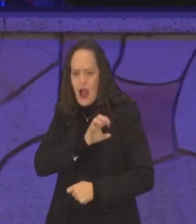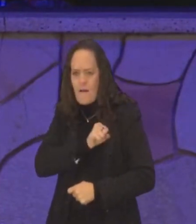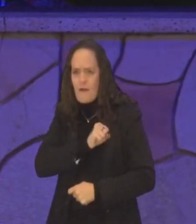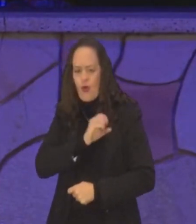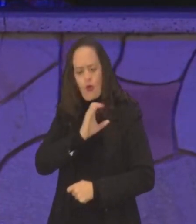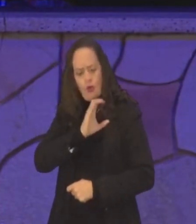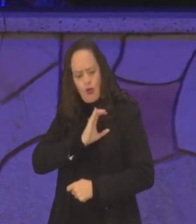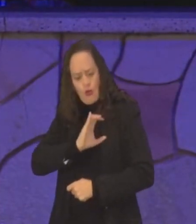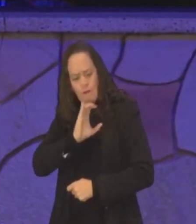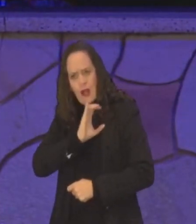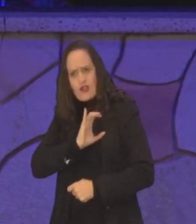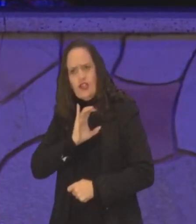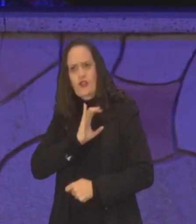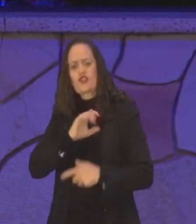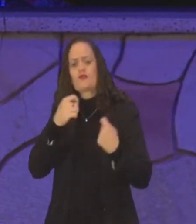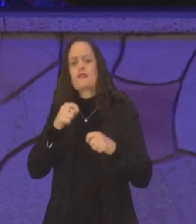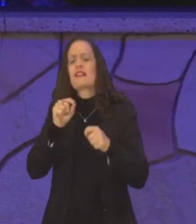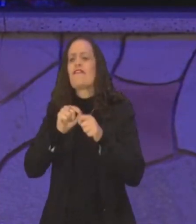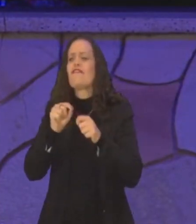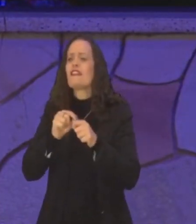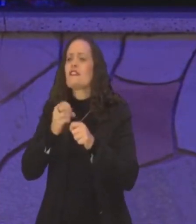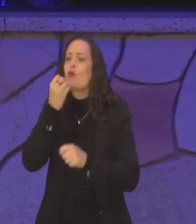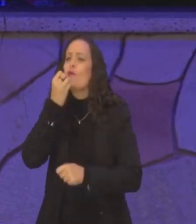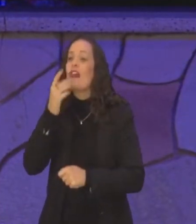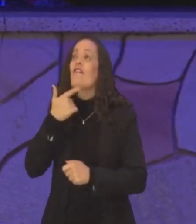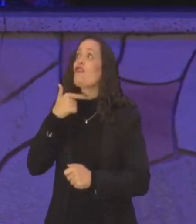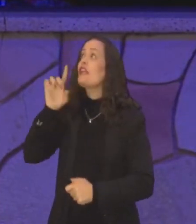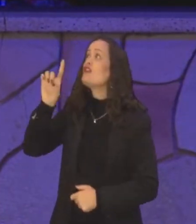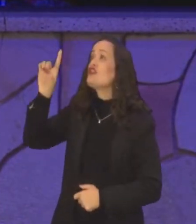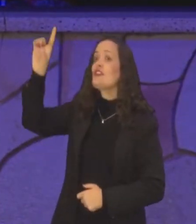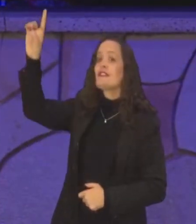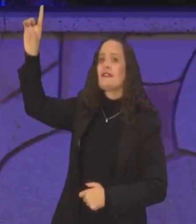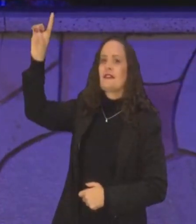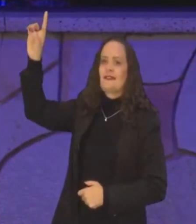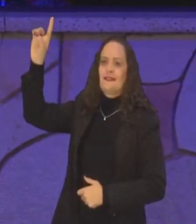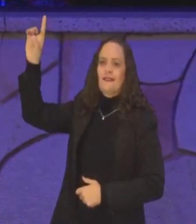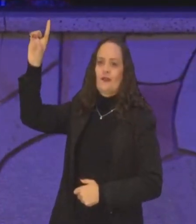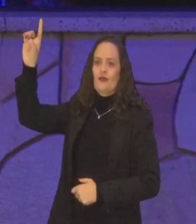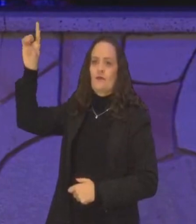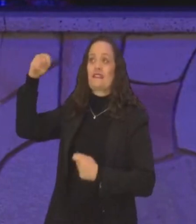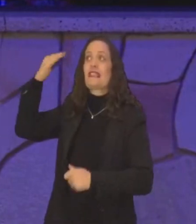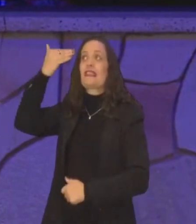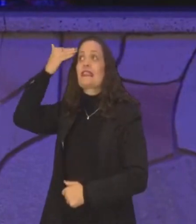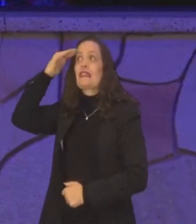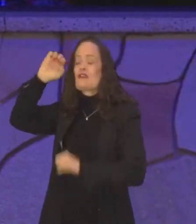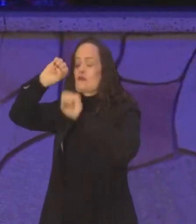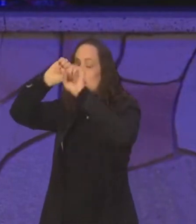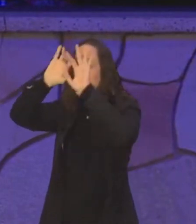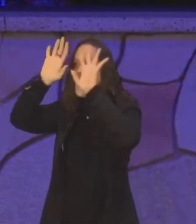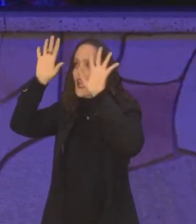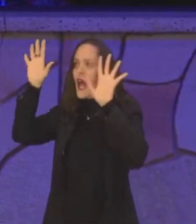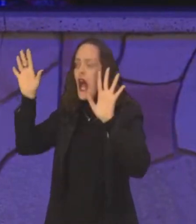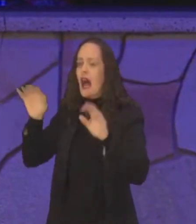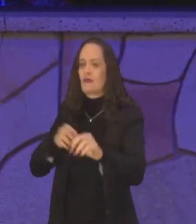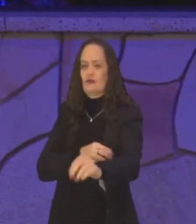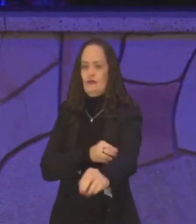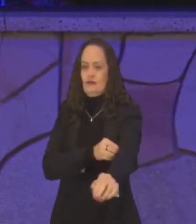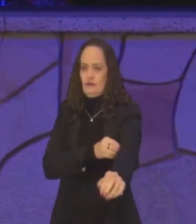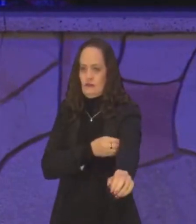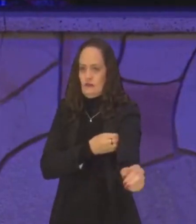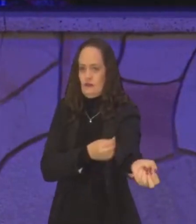a nossa vontade de fazer a vontade de Deus, ela tem que ser banhada também por discernimento, por percepção